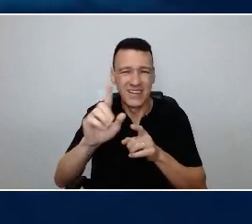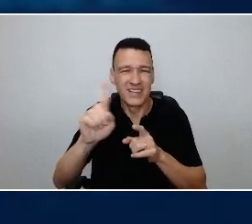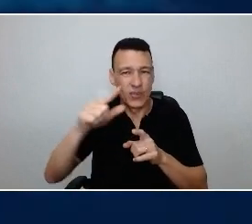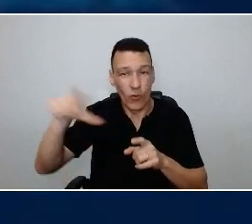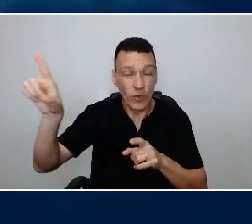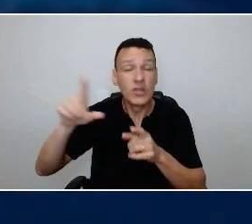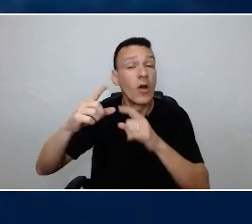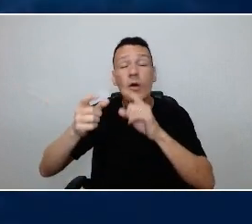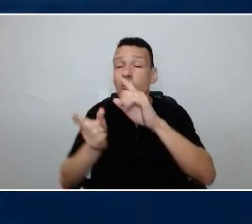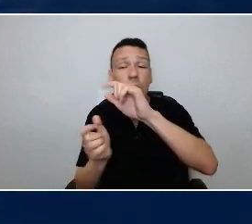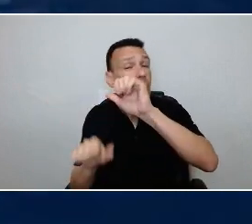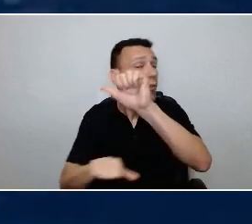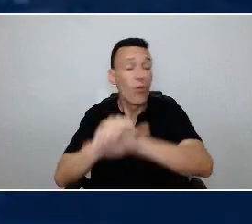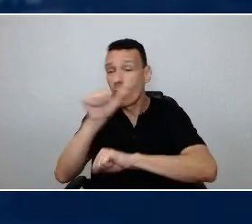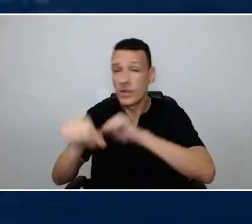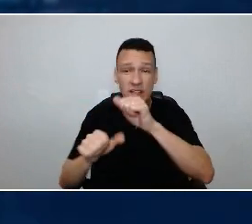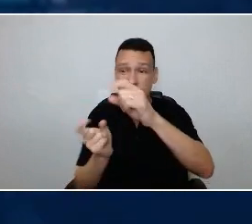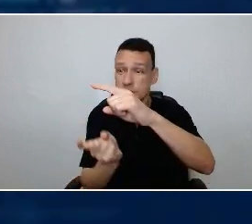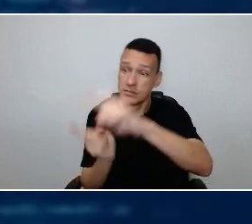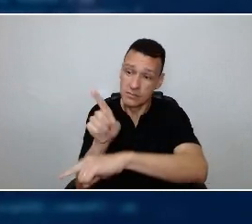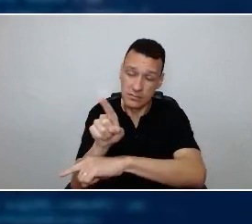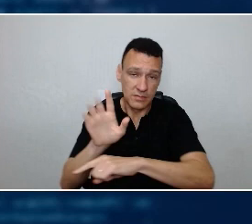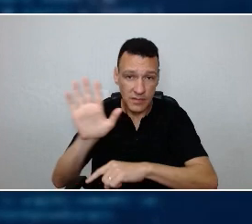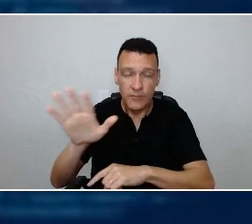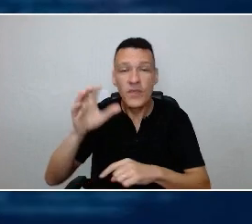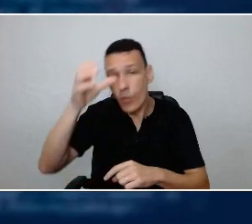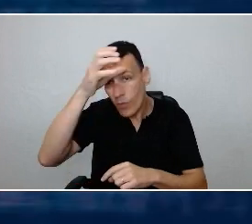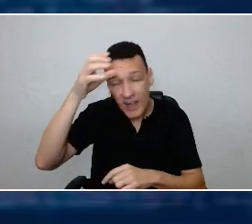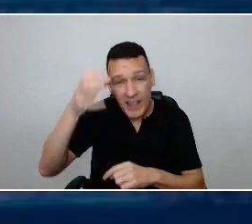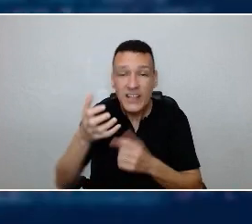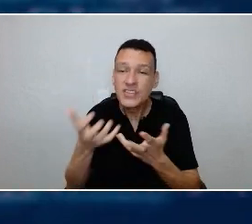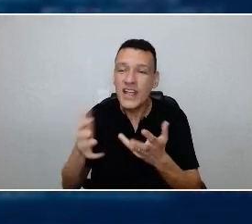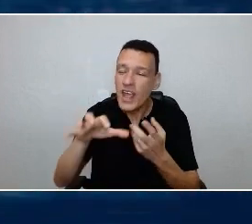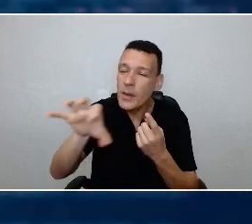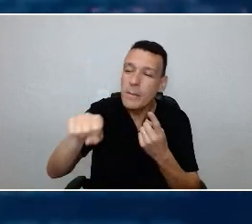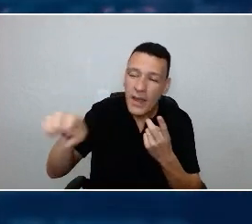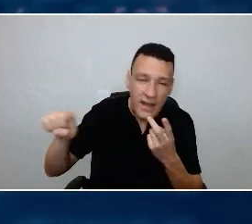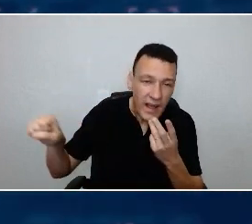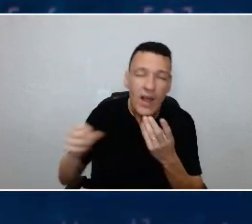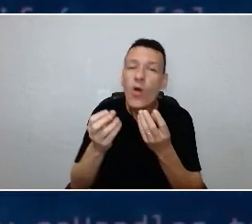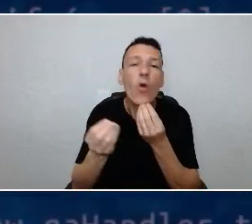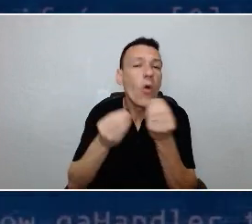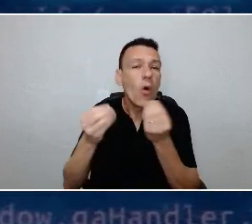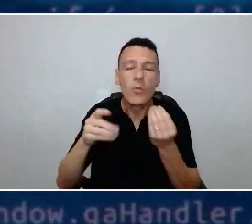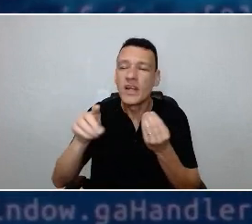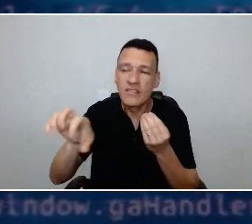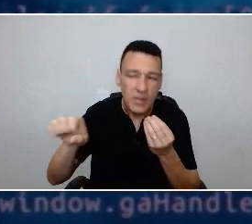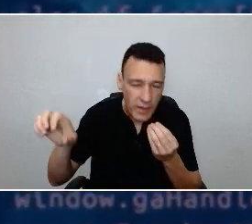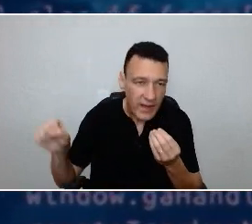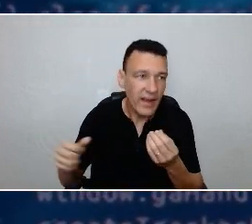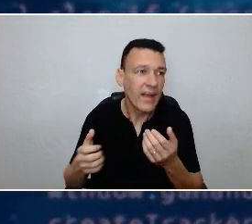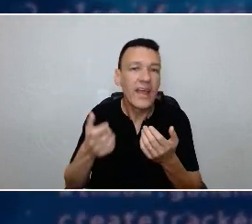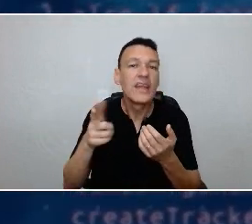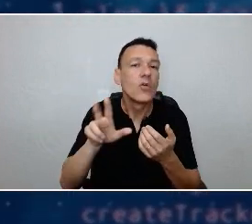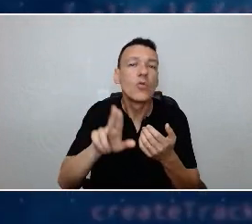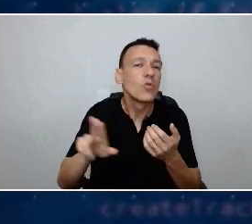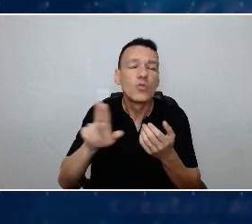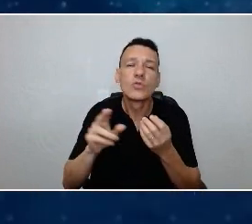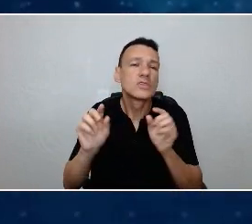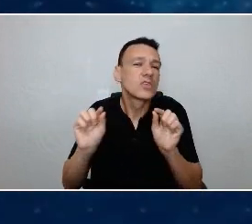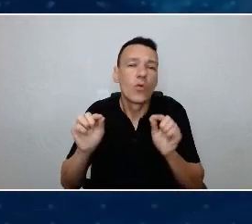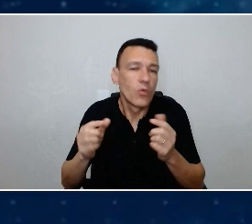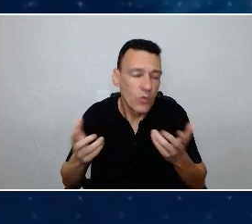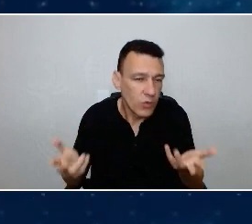avaliar o que que seu cliente vai precisar consumir como ele vai consumir aquele dado como aplicação o relatório vai consumir